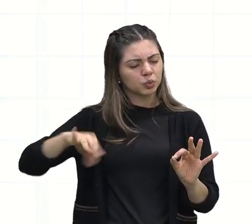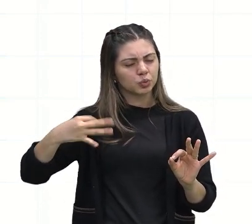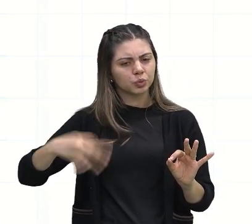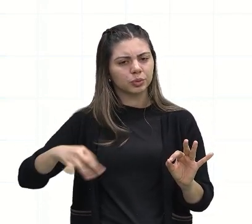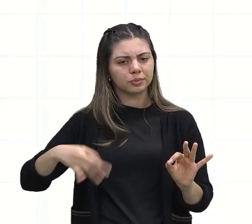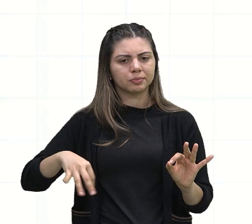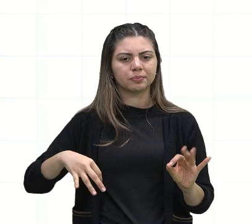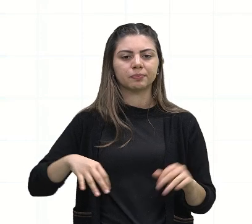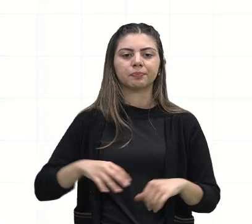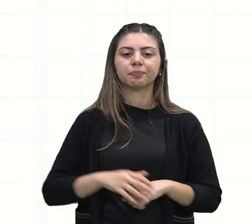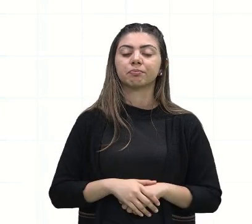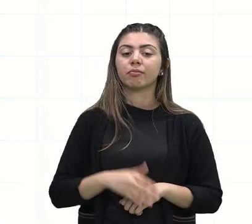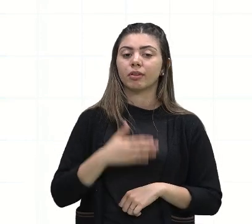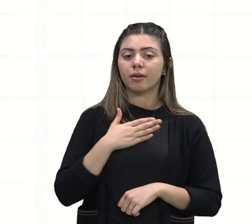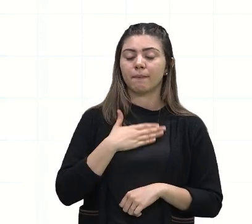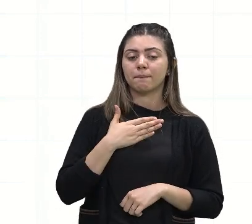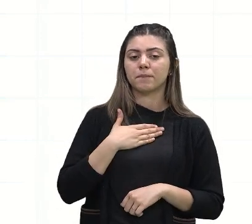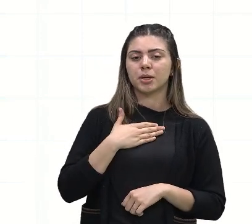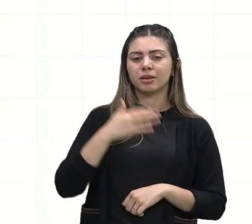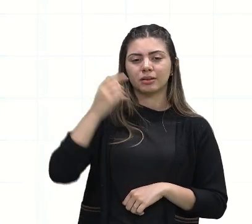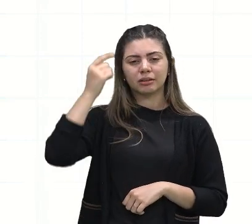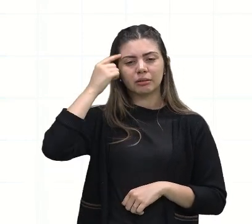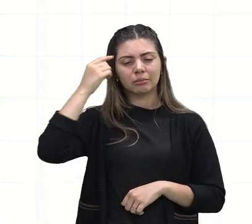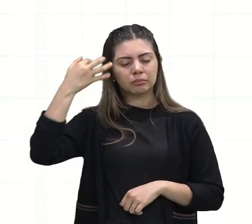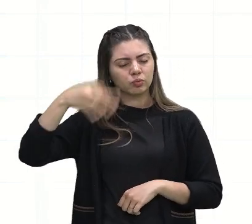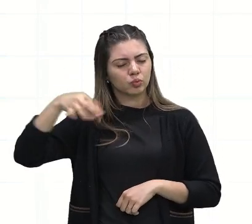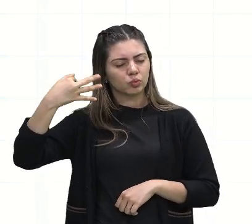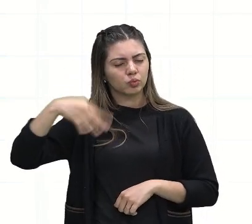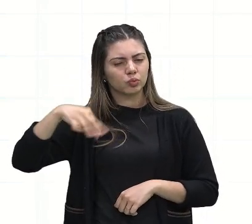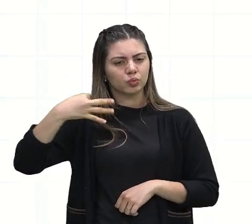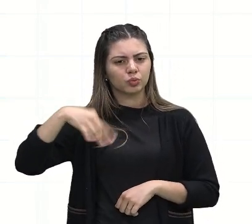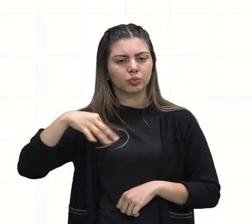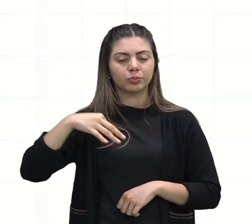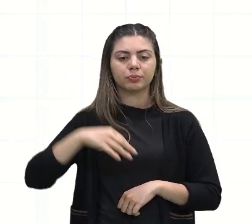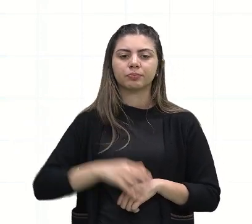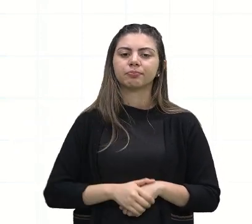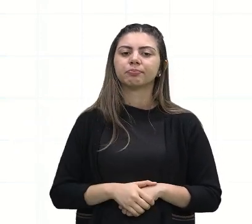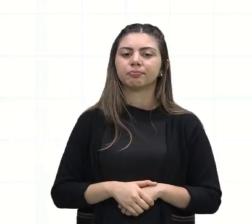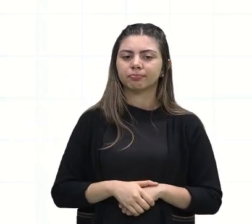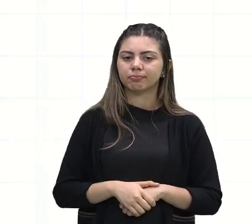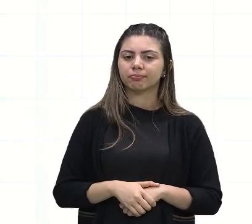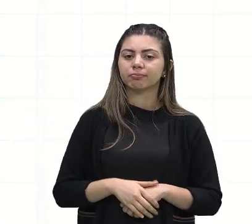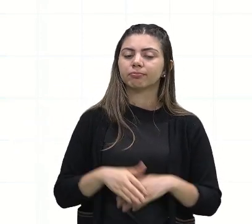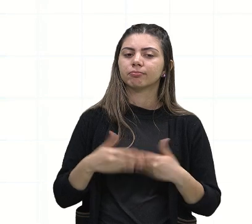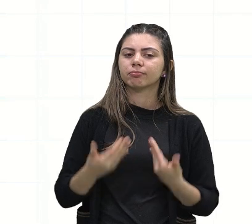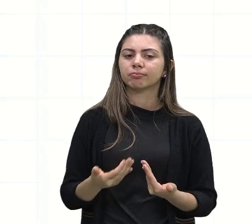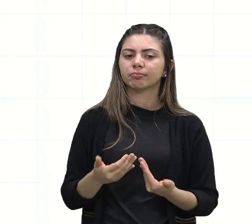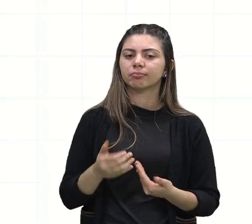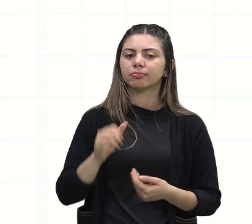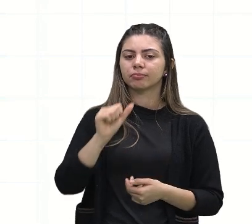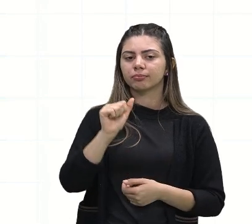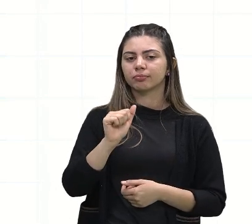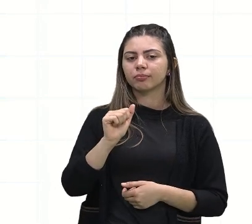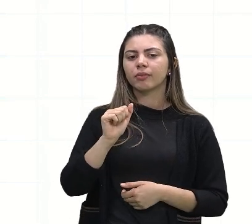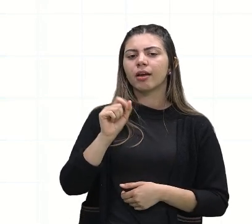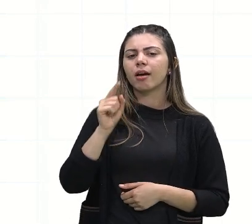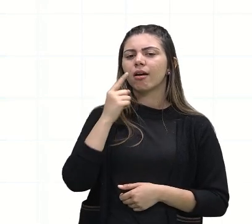aqui. A minha cabeça vai ser o quê? Vai ser parte do